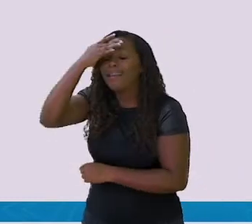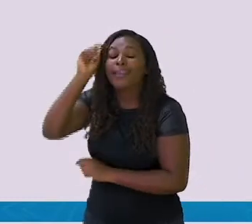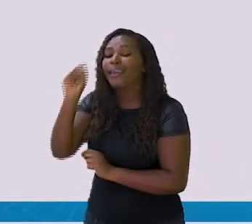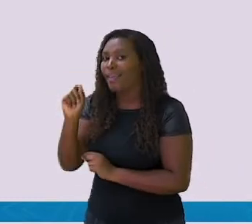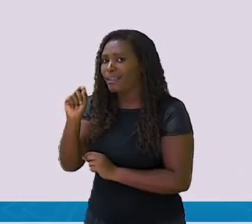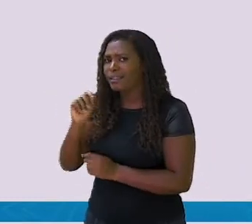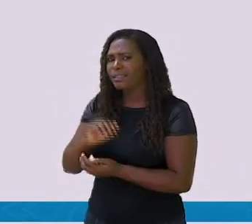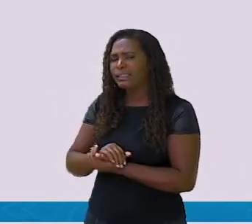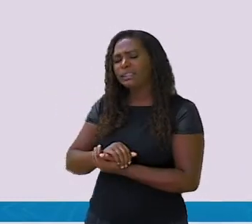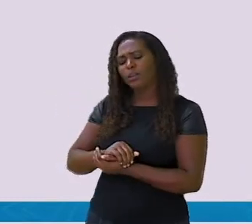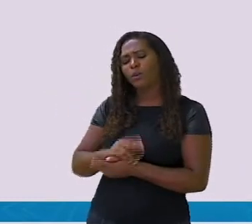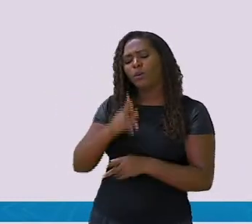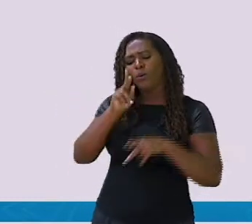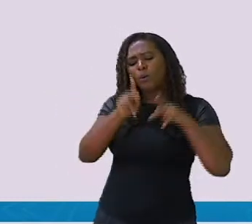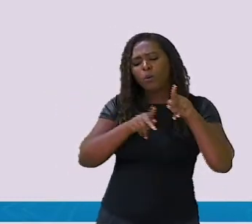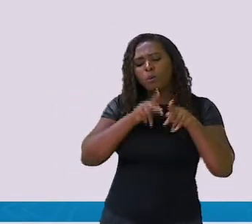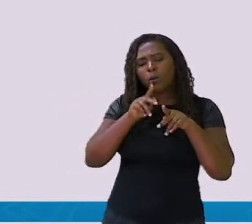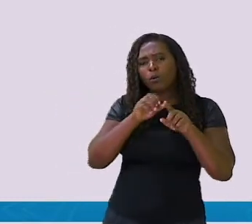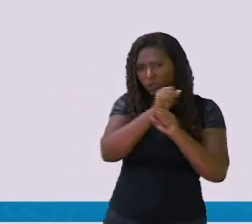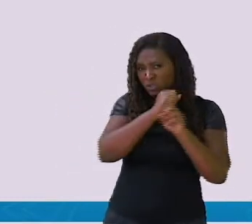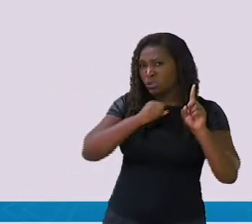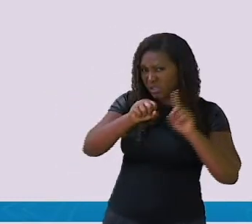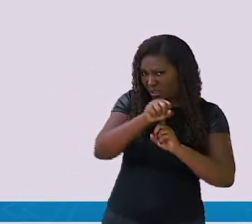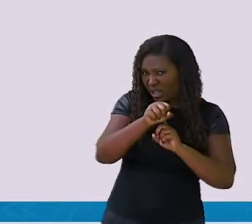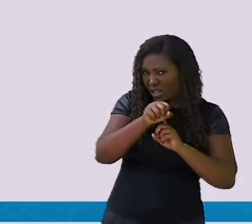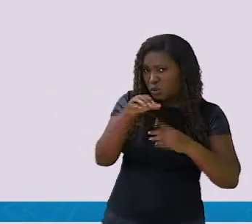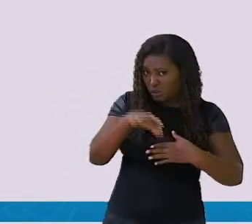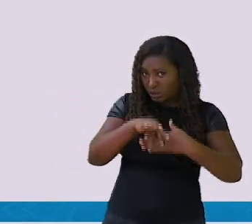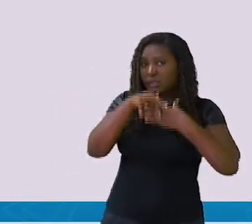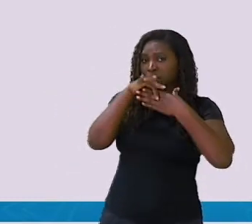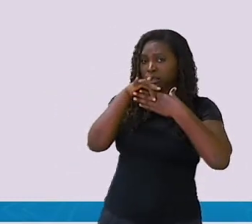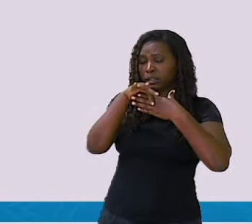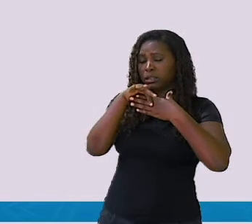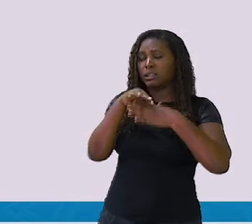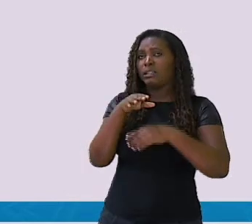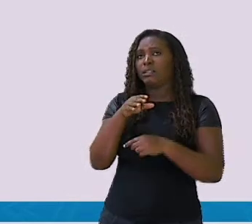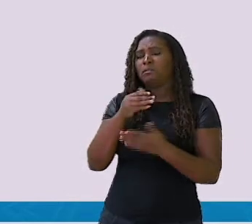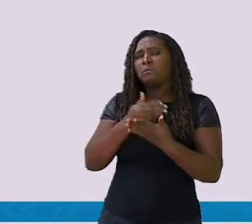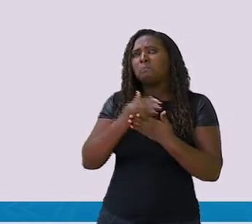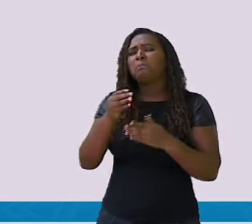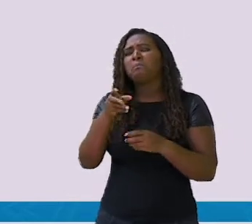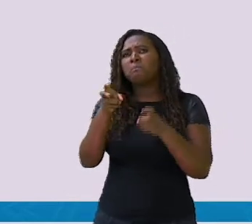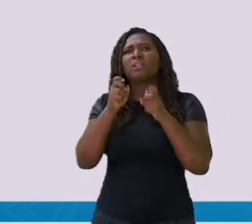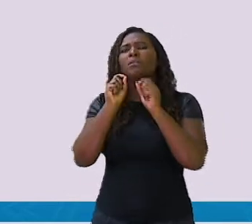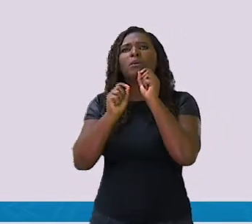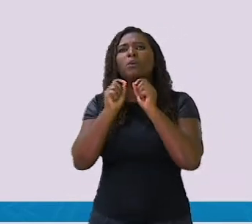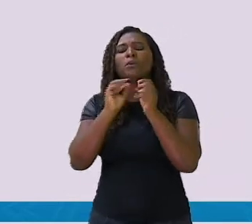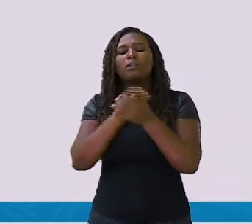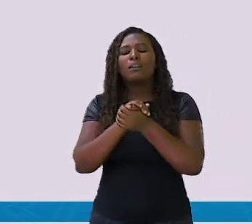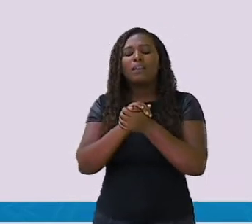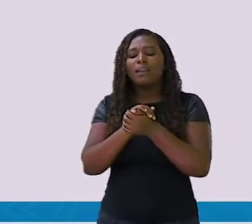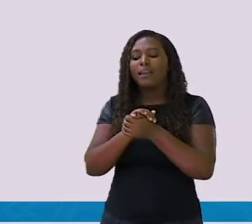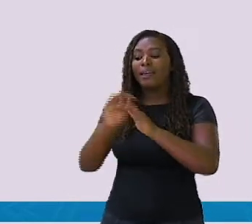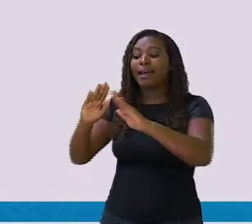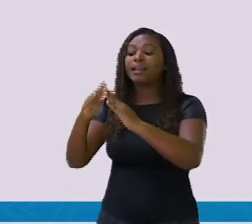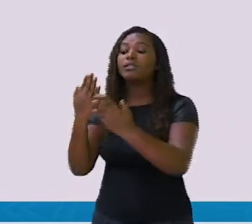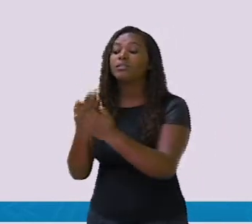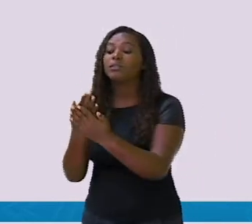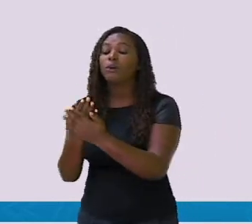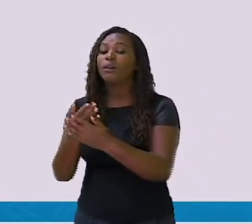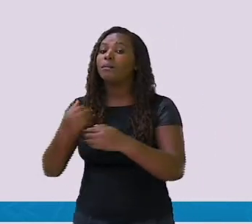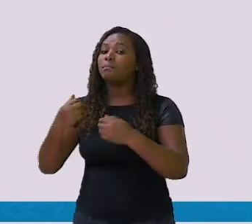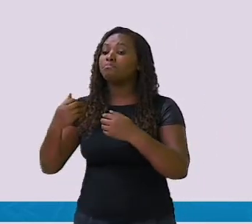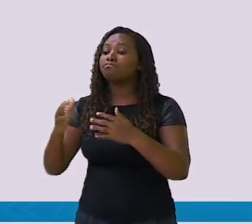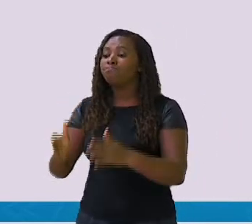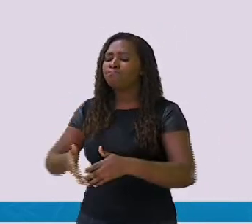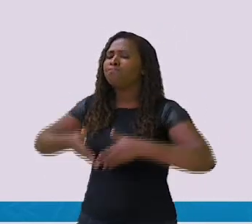a perceber que a escola precisava modificar, ela precisava melhorar, né? Aquilo não atendia